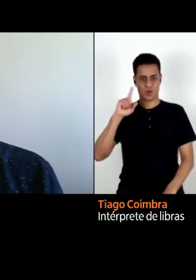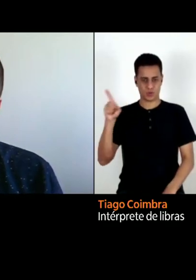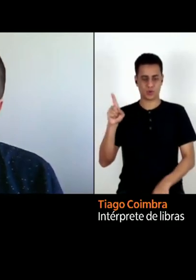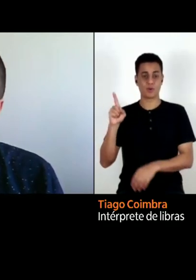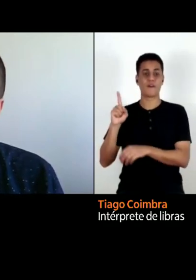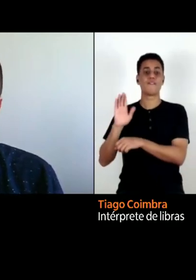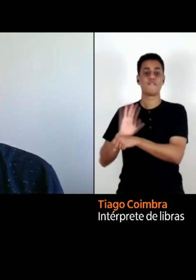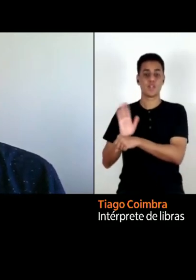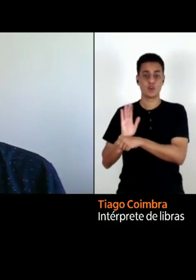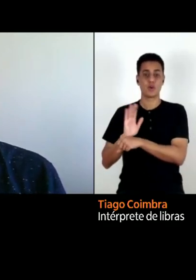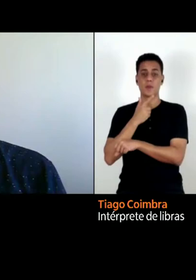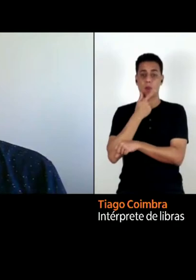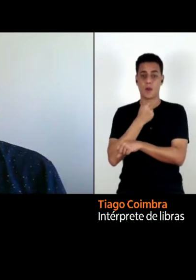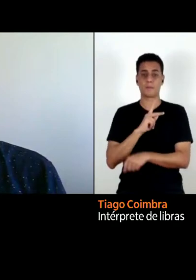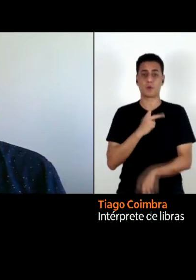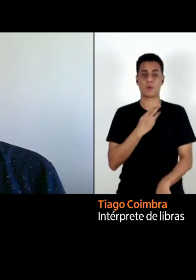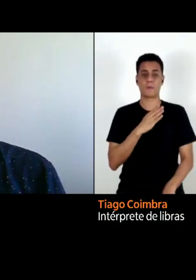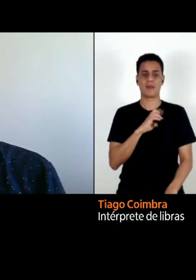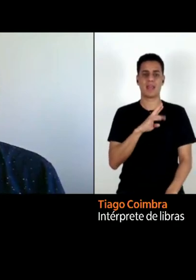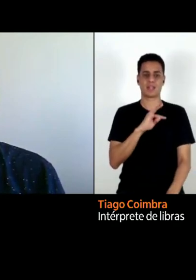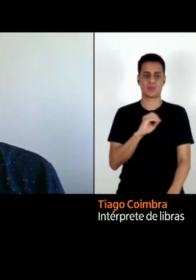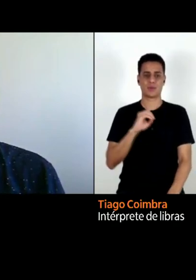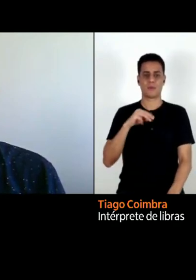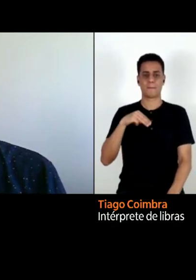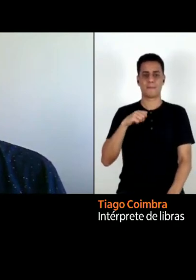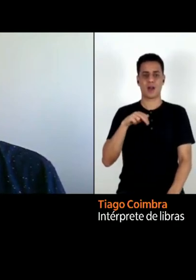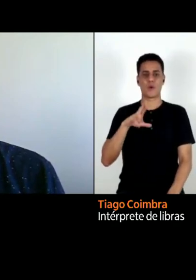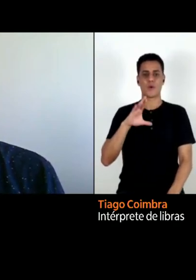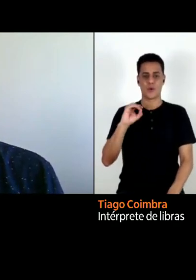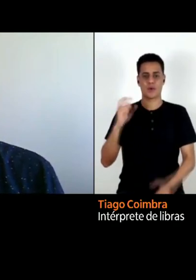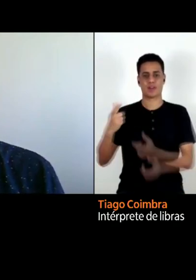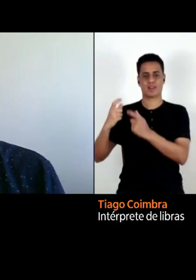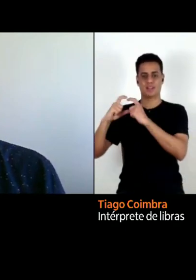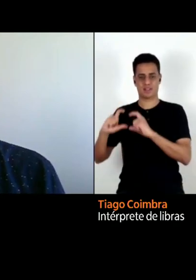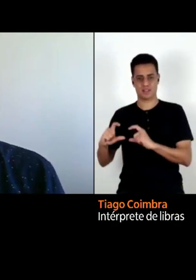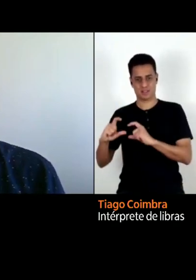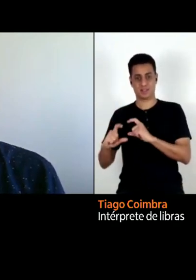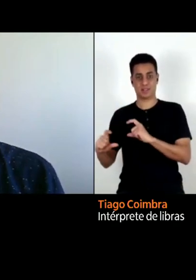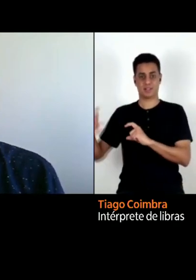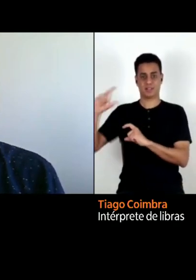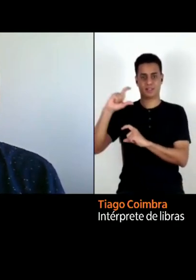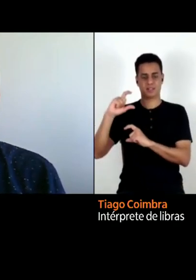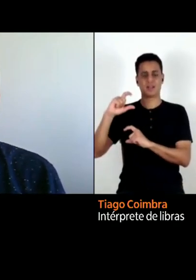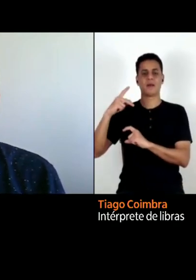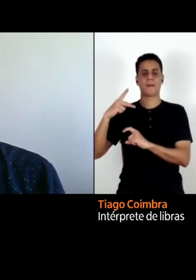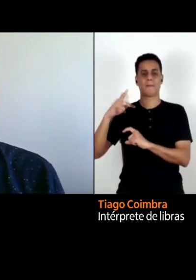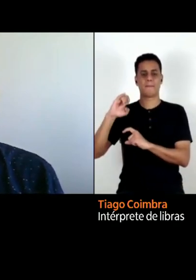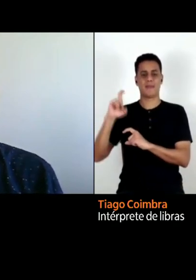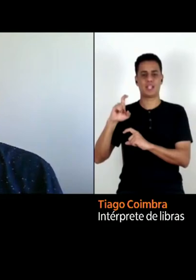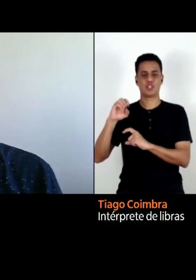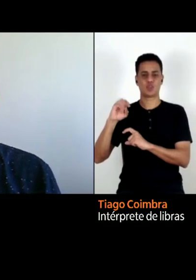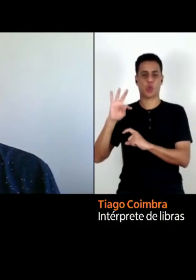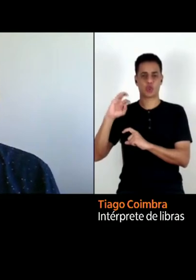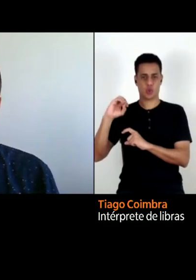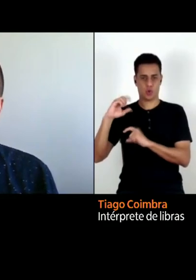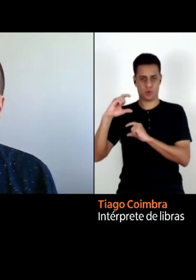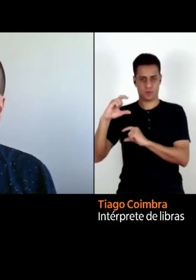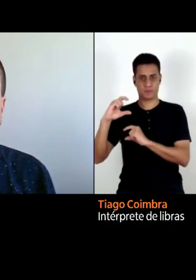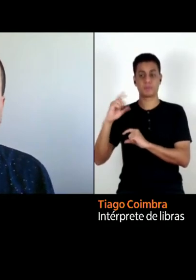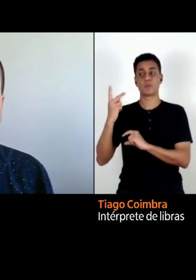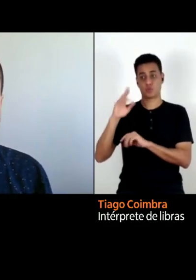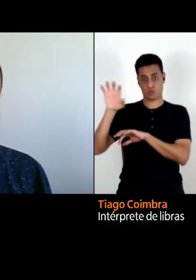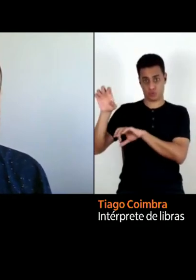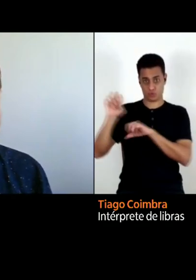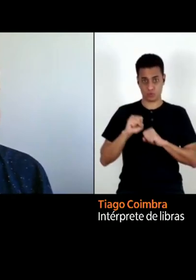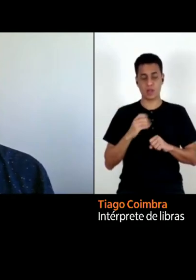Mauro, abaixo, e de Mário Peixoto, acima, articuladas em meu filme homenagem a Paulo